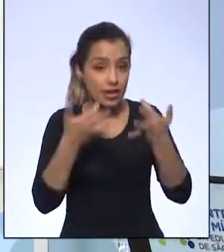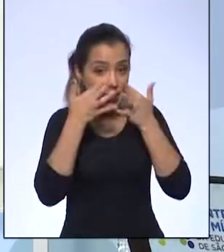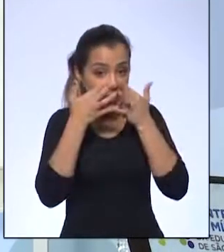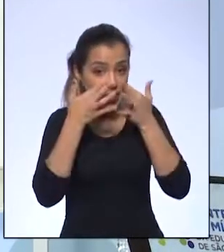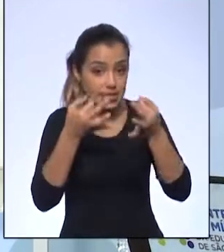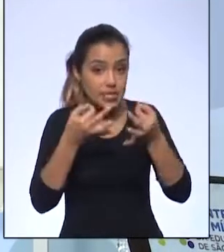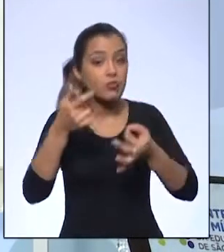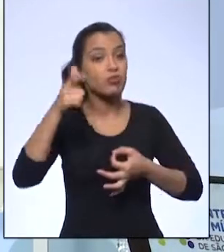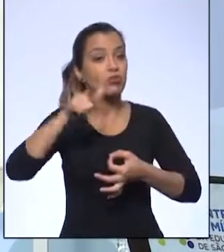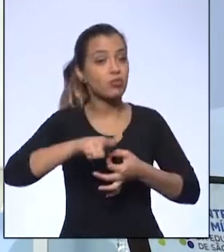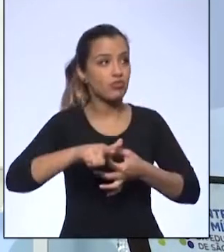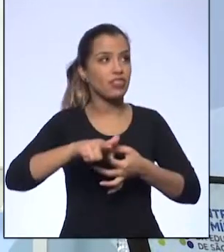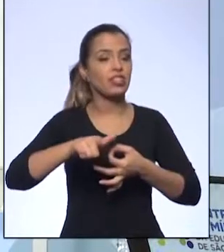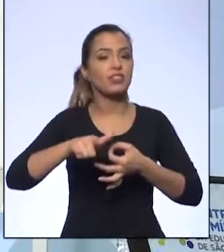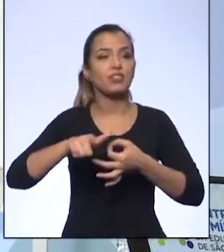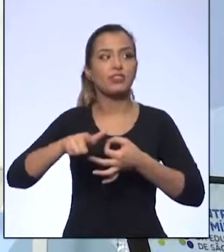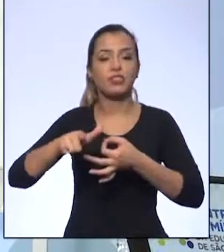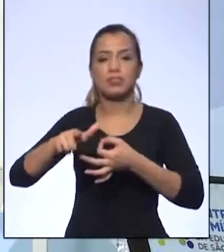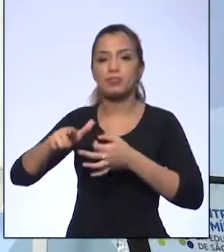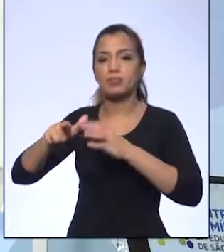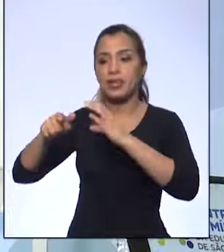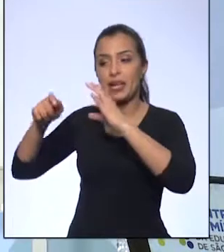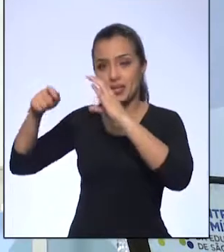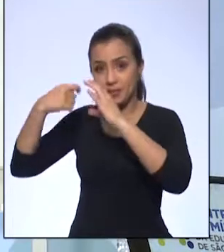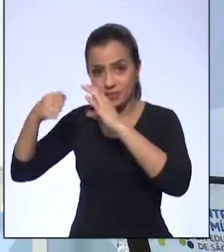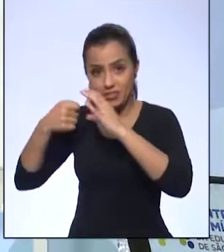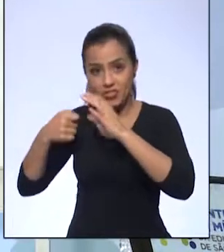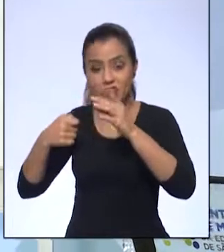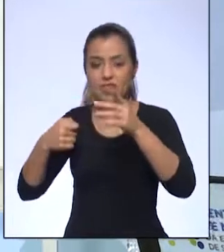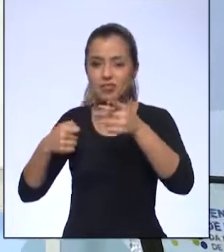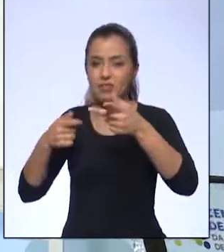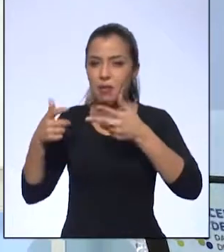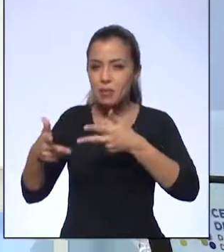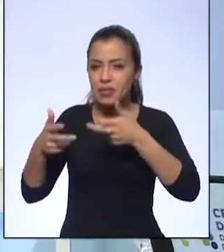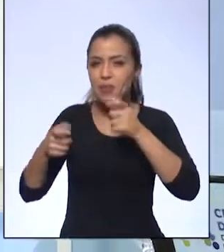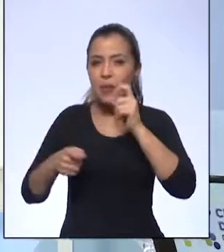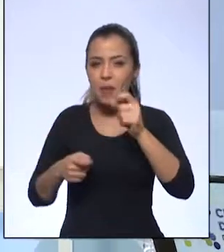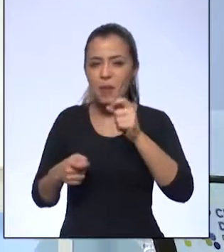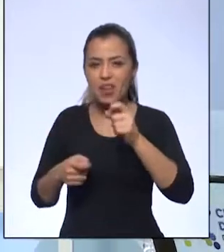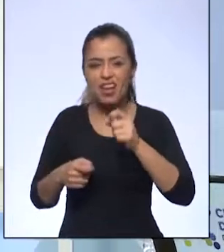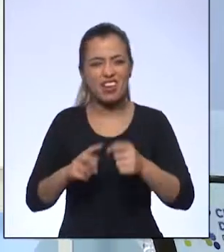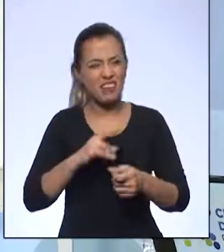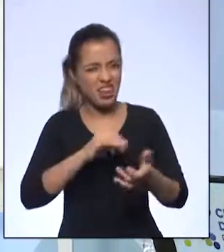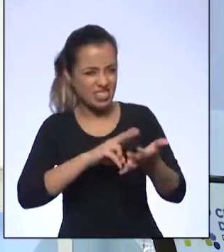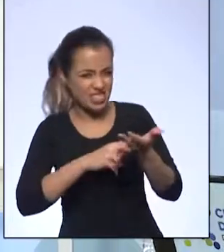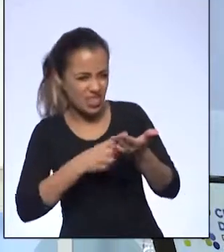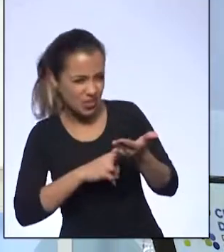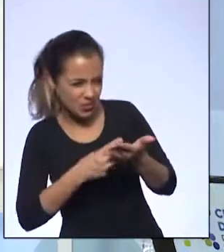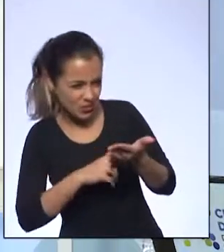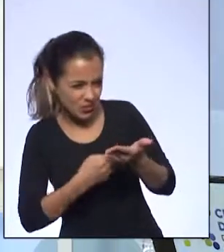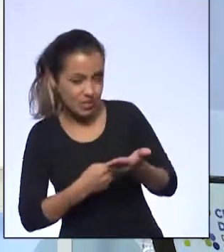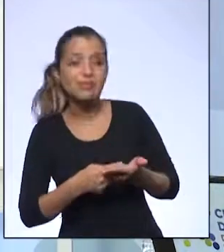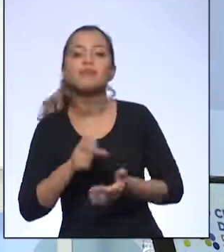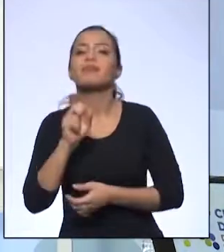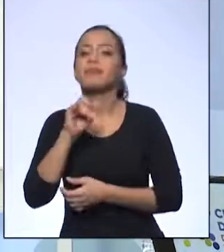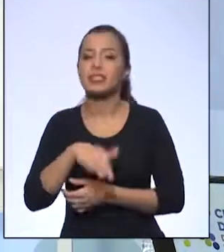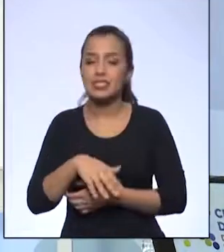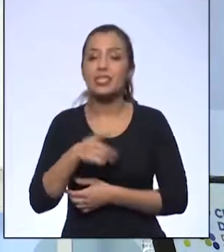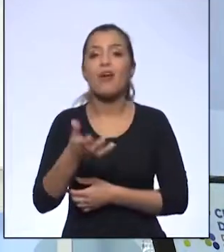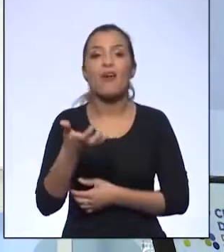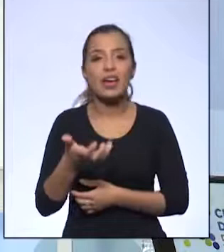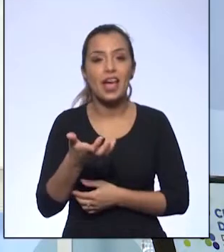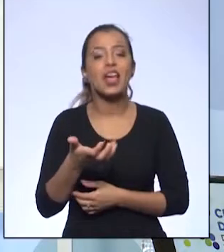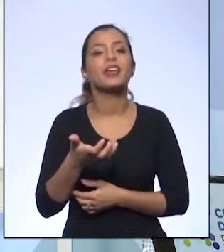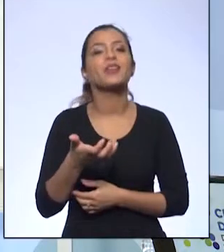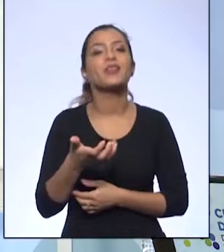atenção novamente no vídeo. E agora eu vou fazer uma coisa que muita gente vai criticar. Fala, nossa, mas o professor pediu para traduzir? Sim, eu vou pedir para que vocês peguem